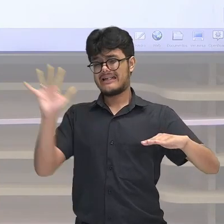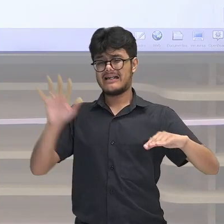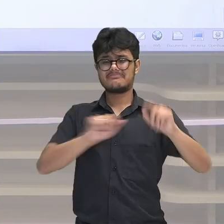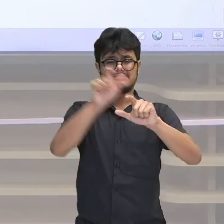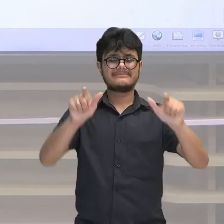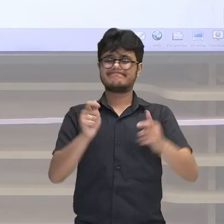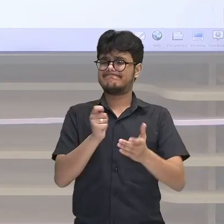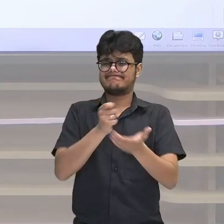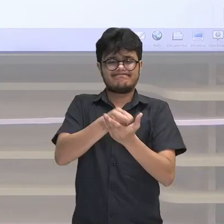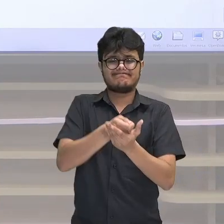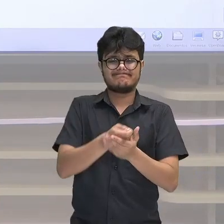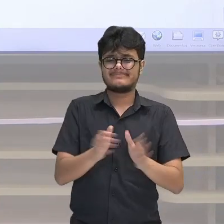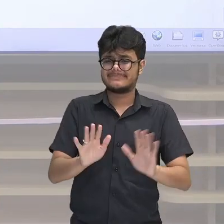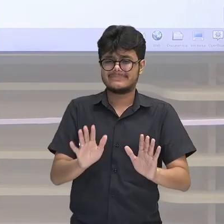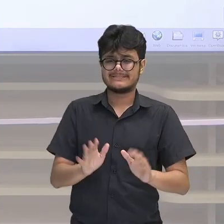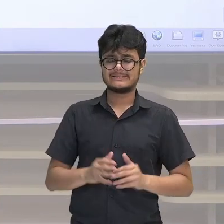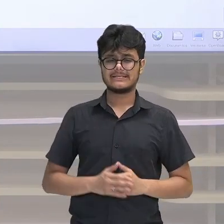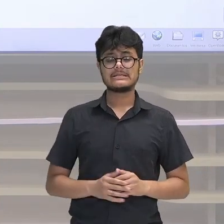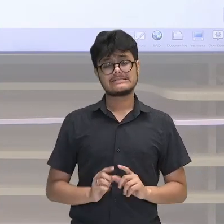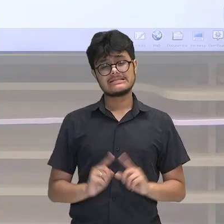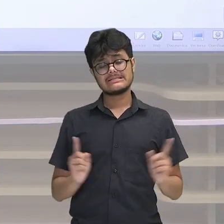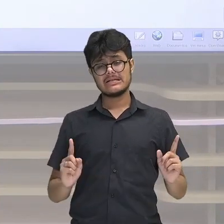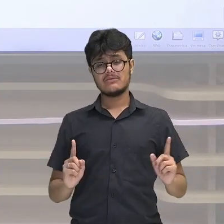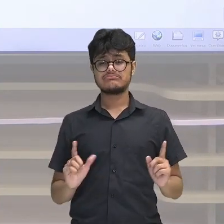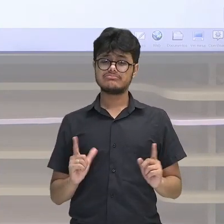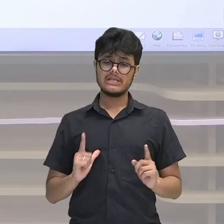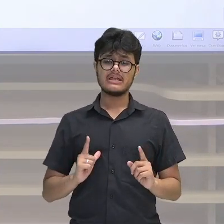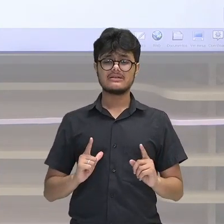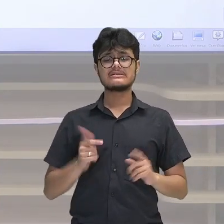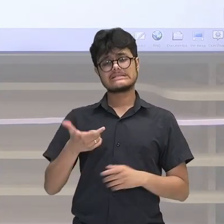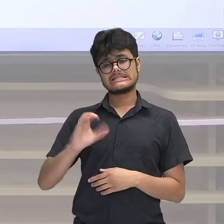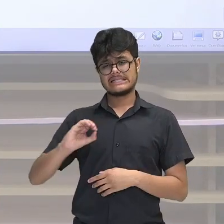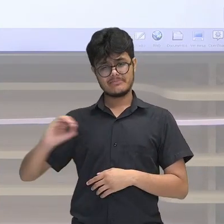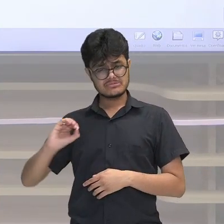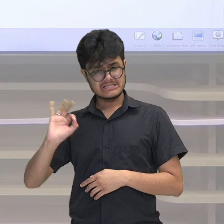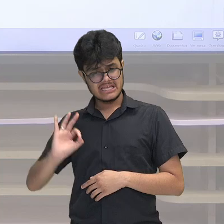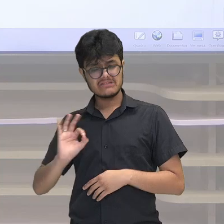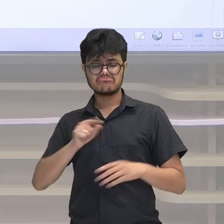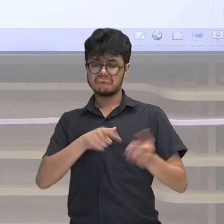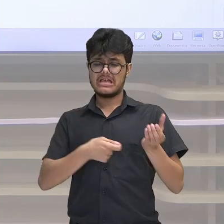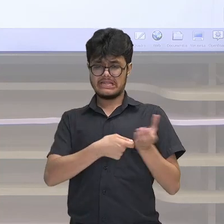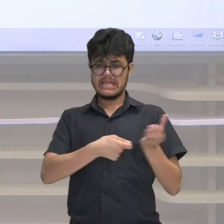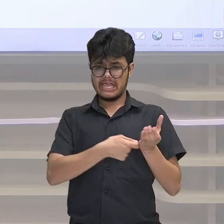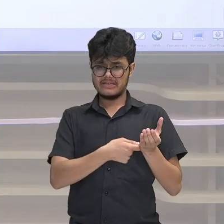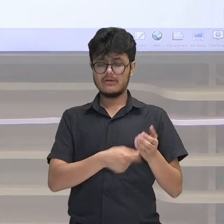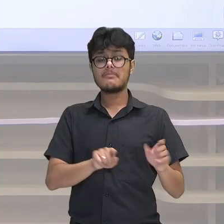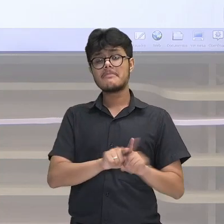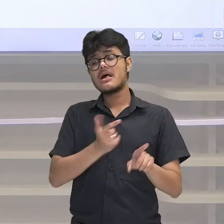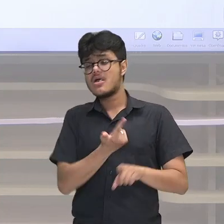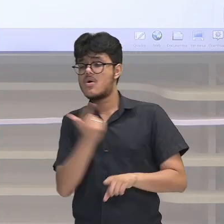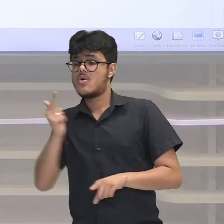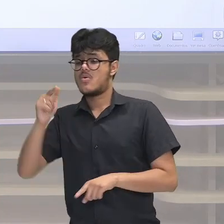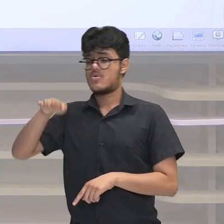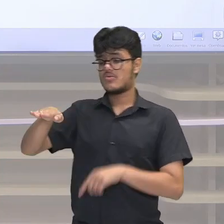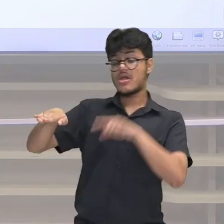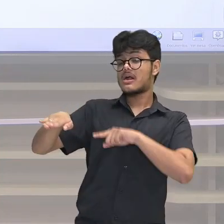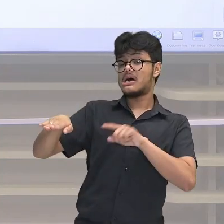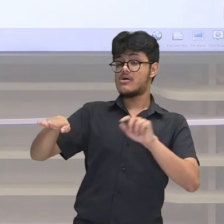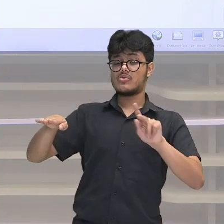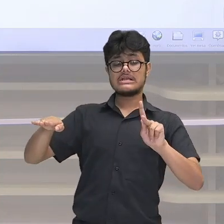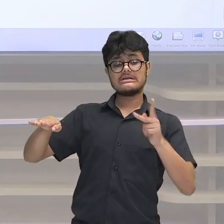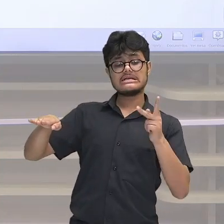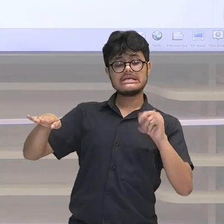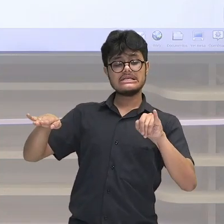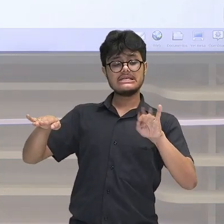tipo de carro. Então, nós temos carros que são 100% elétricos, que eles são recarregáveis, né? Já existem postos